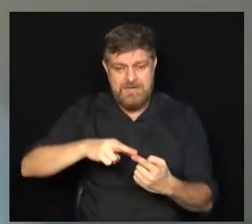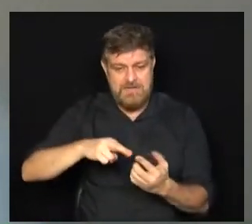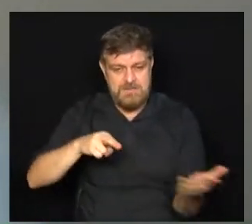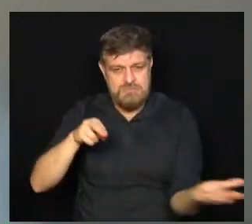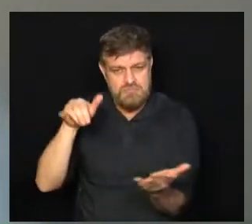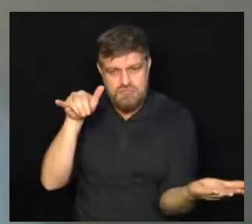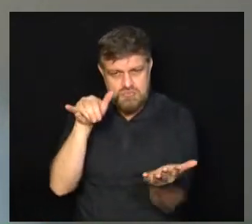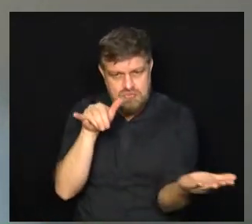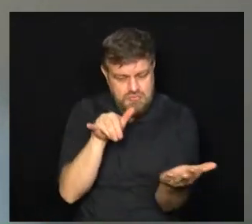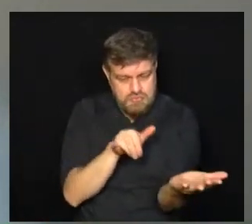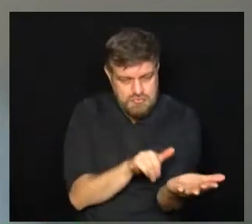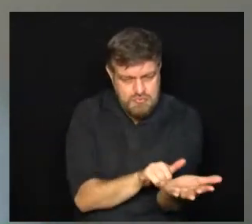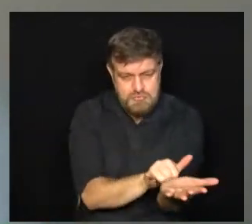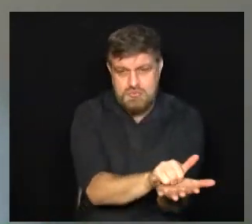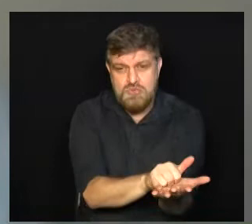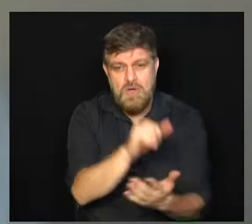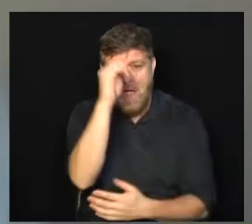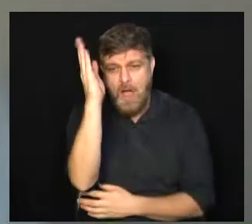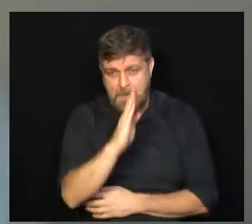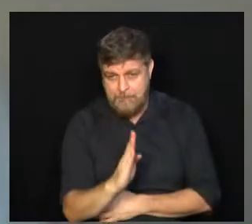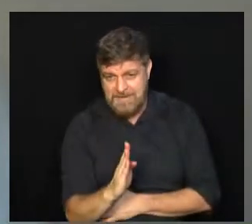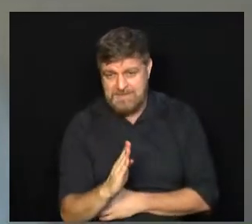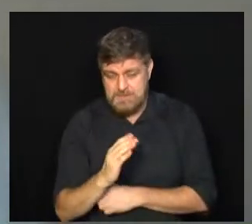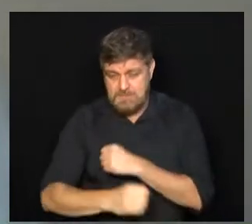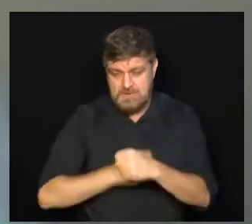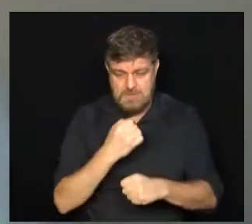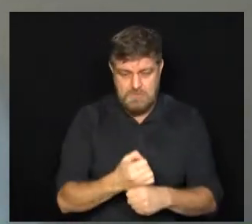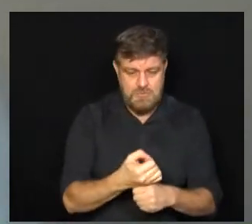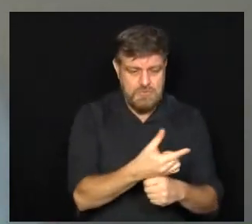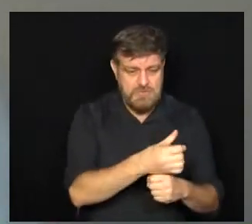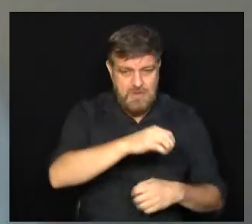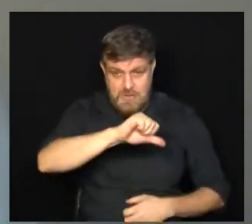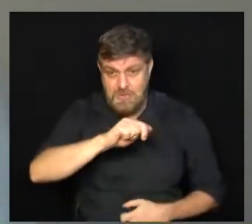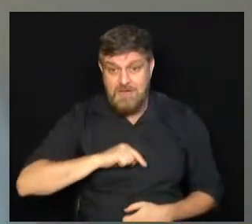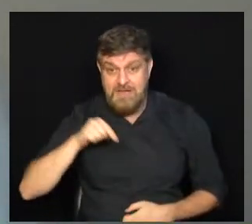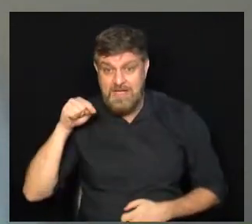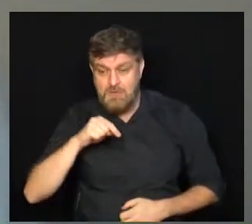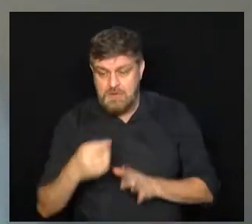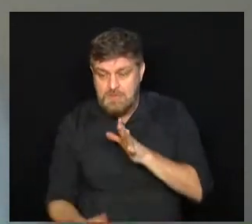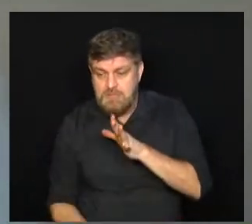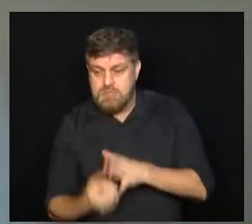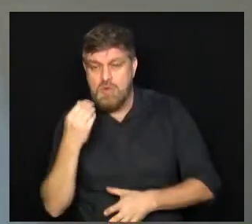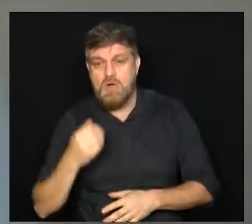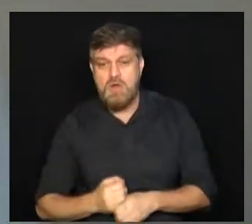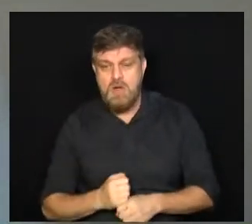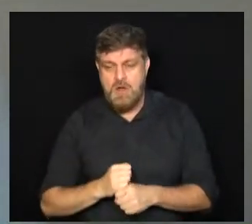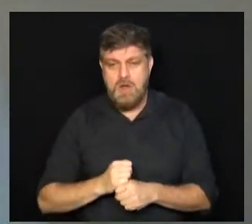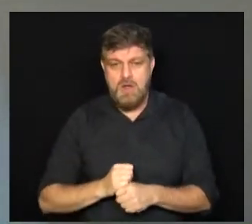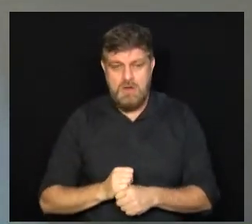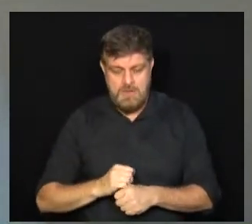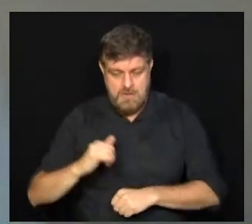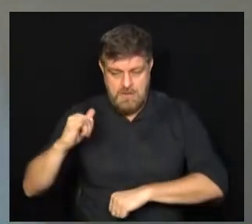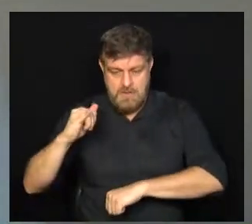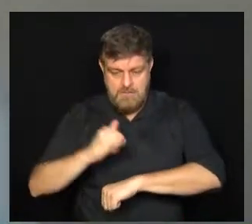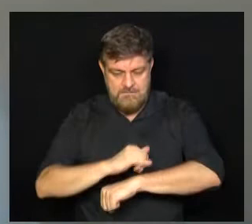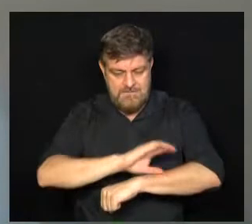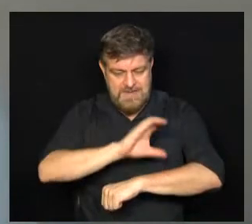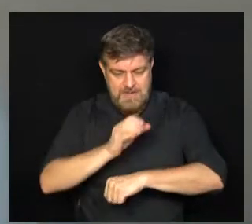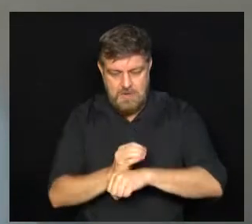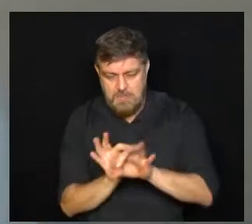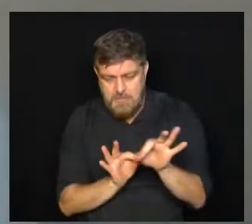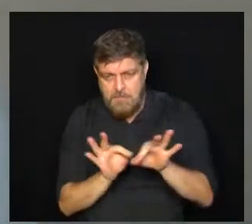aviação brasileira desde o ano de 2009, quando o Aeroporto Internacional de Viracopos iniciou um longo processo de